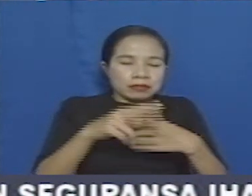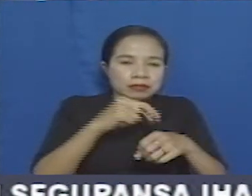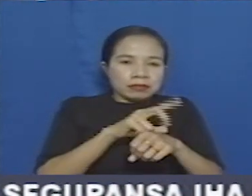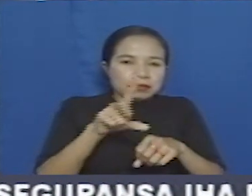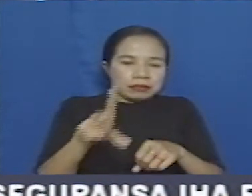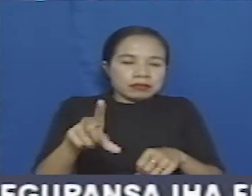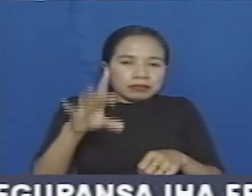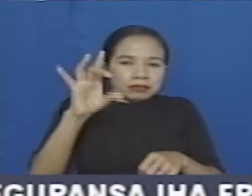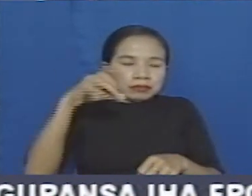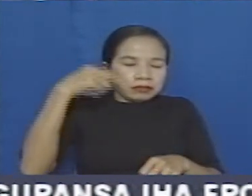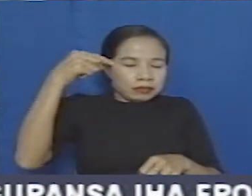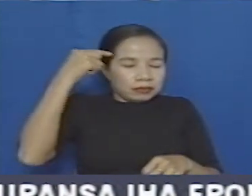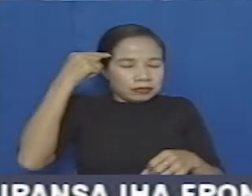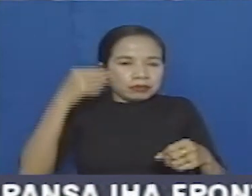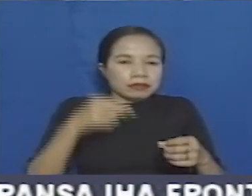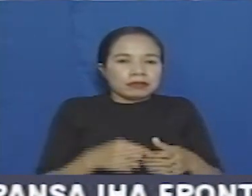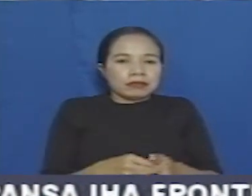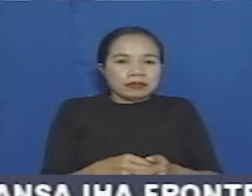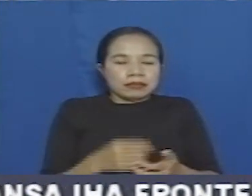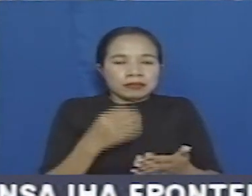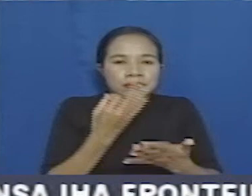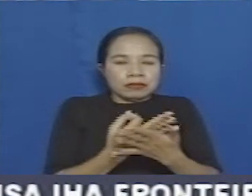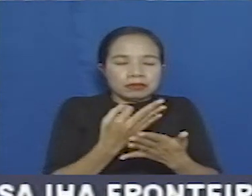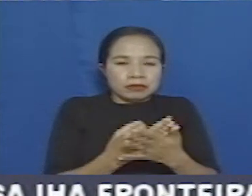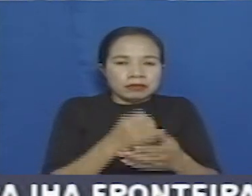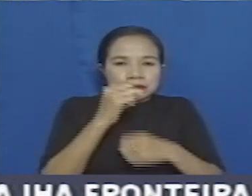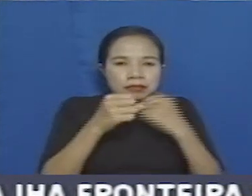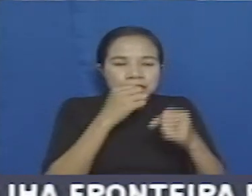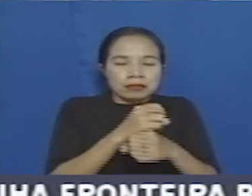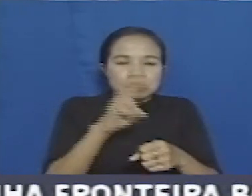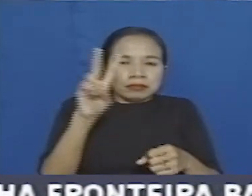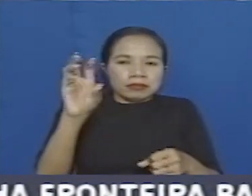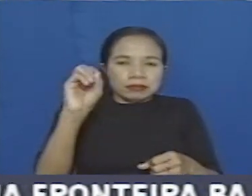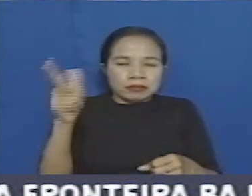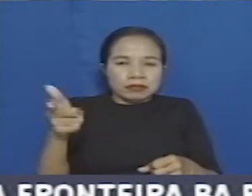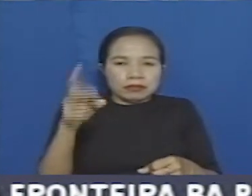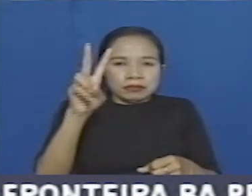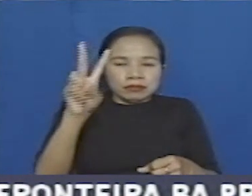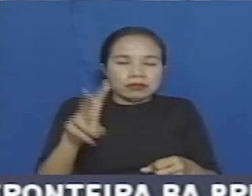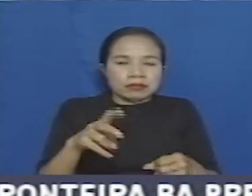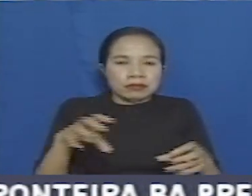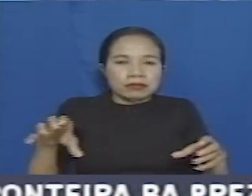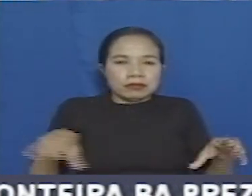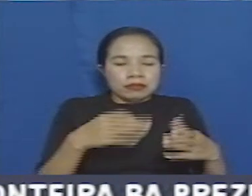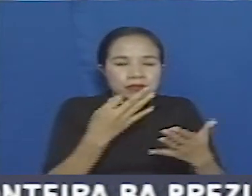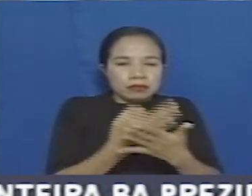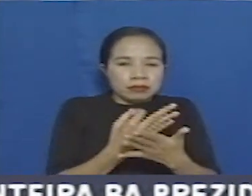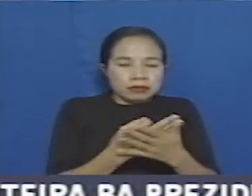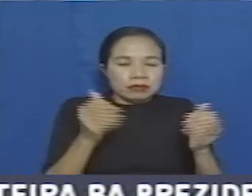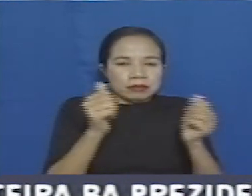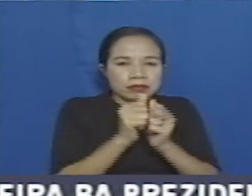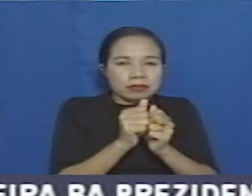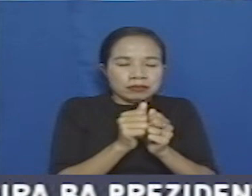Oitavo Governo Nebe e a jornada orçamento batina em Rihun Rua, Ruanulu Resin Rua, o cenário orçamento